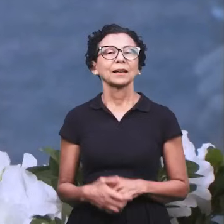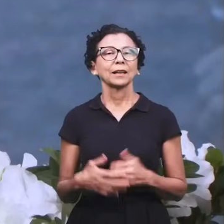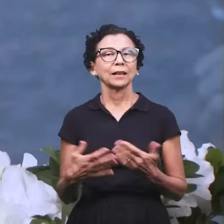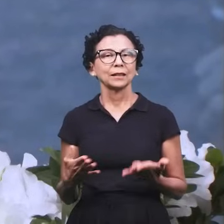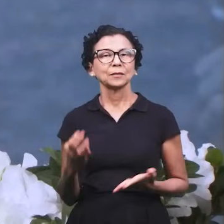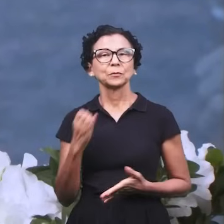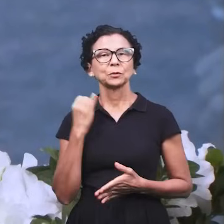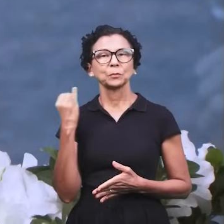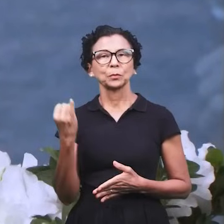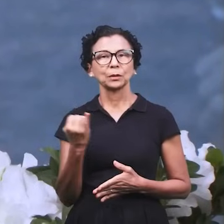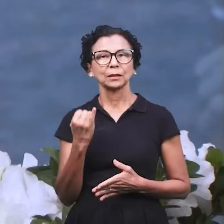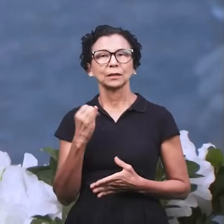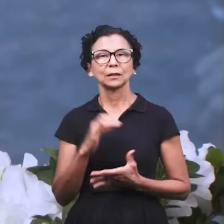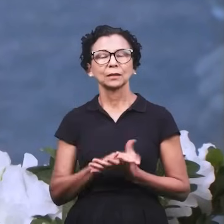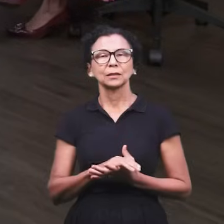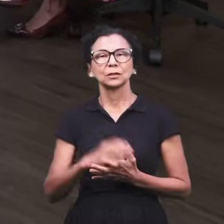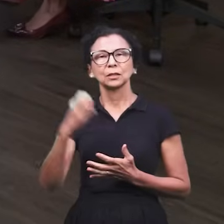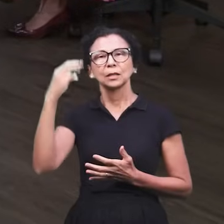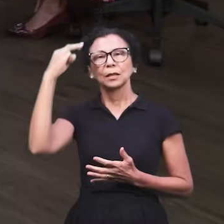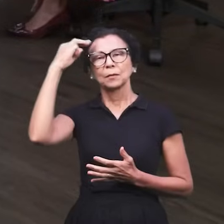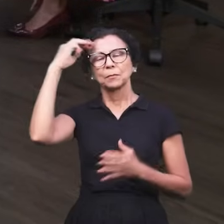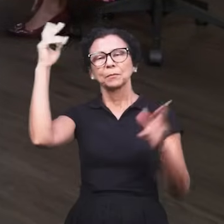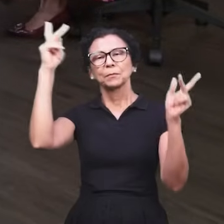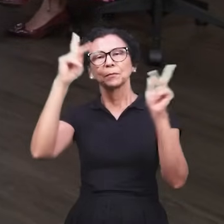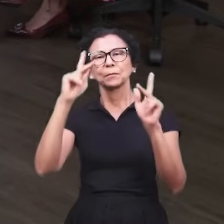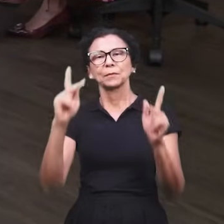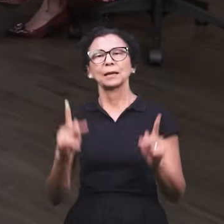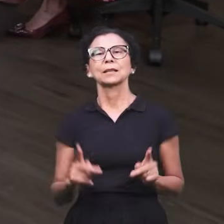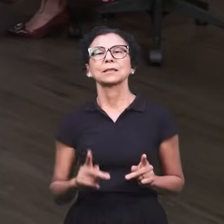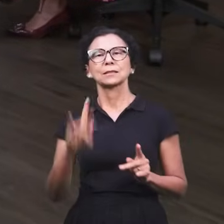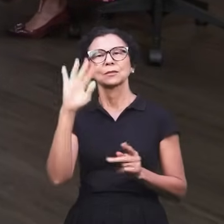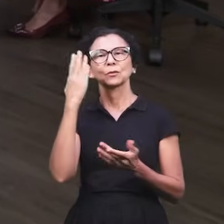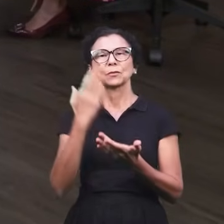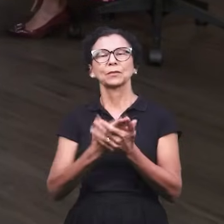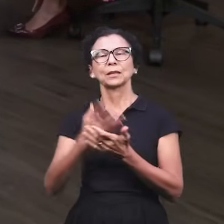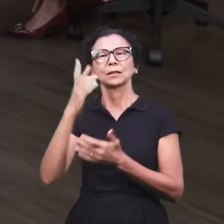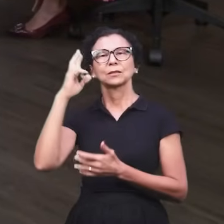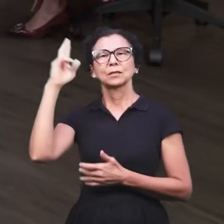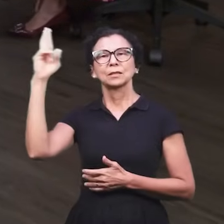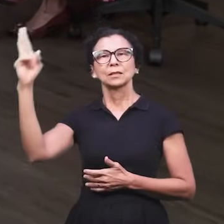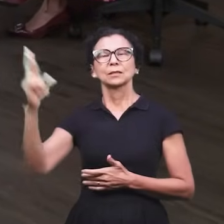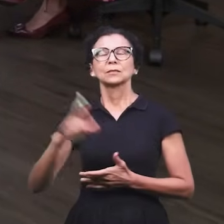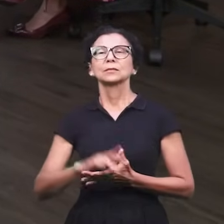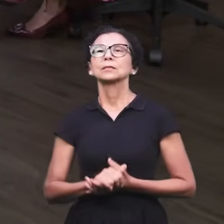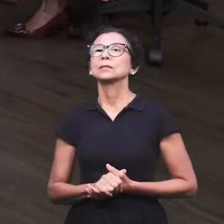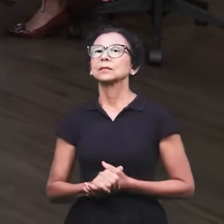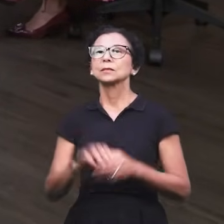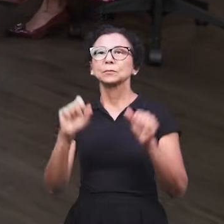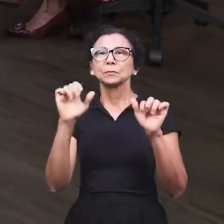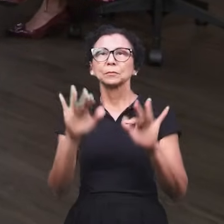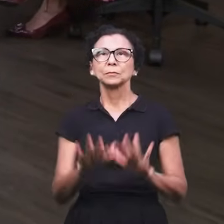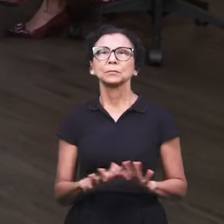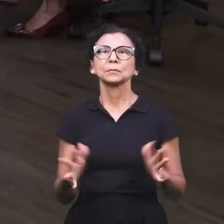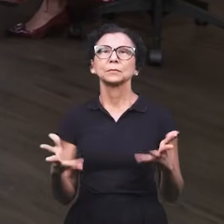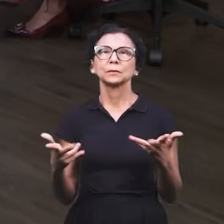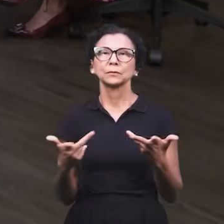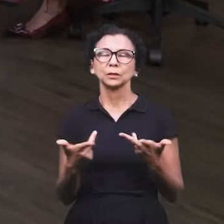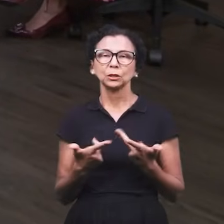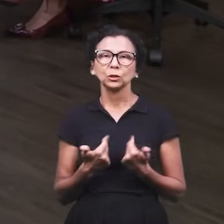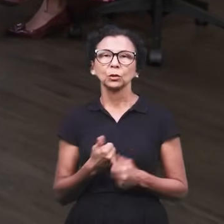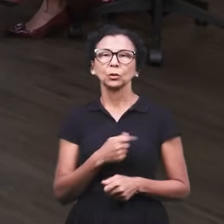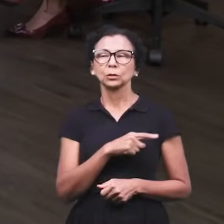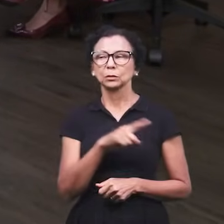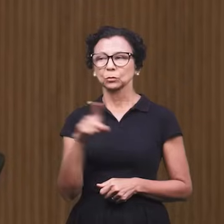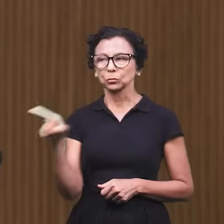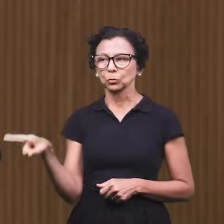seja conservada em paz, não é isso? Sim, pastor, foi uma bênção maravilhosa, porque os jovens aqui conseguiram abordar todos os